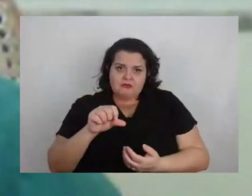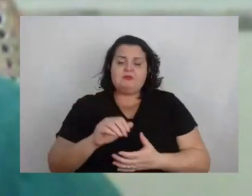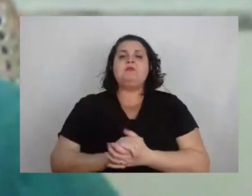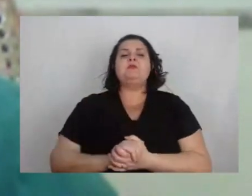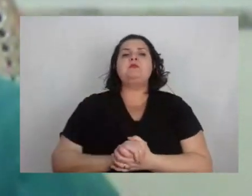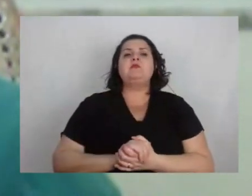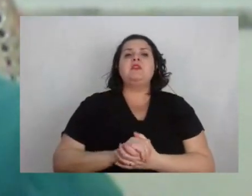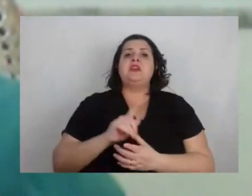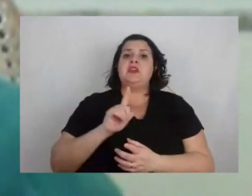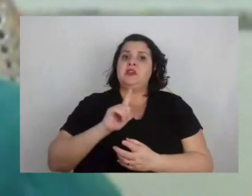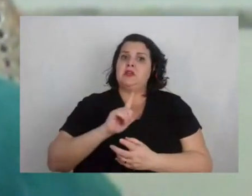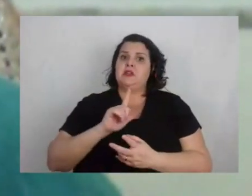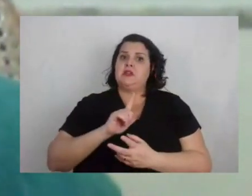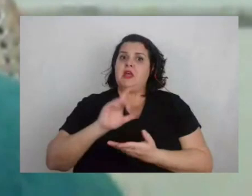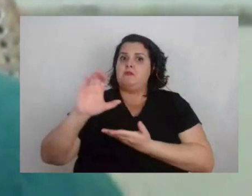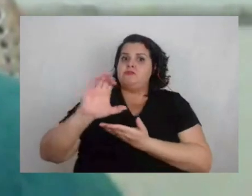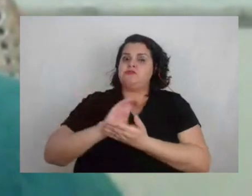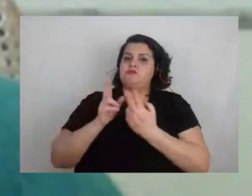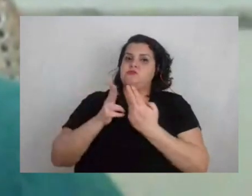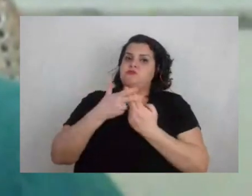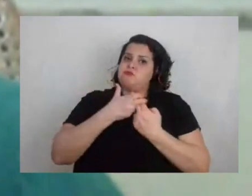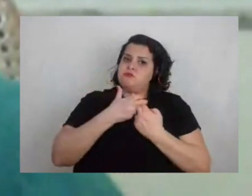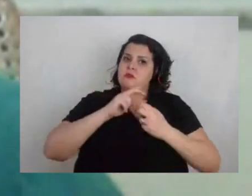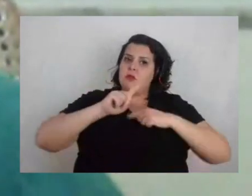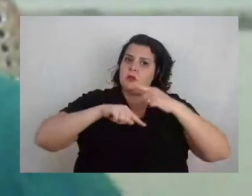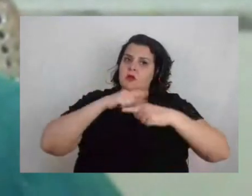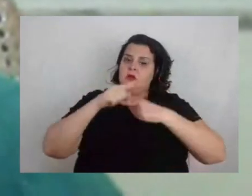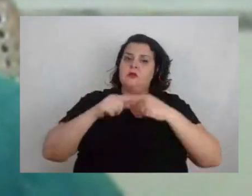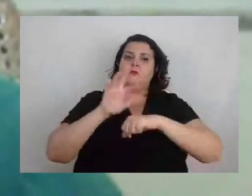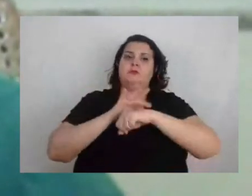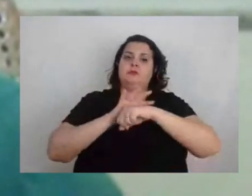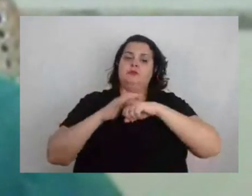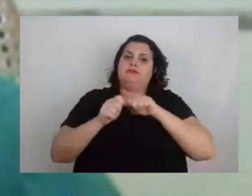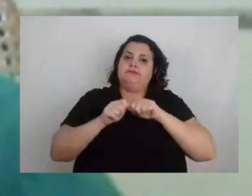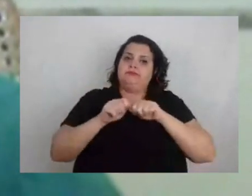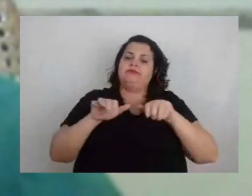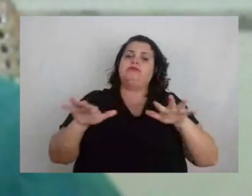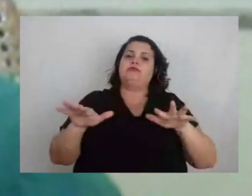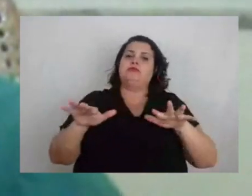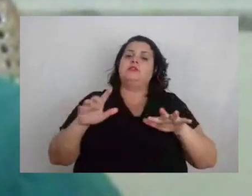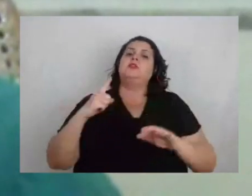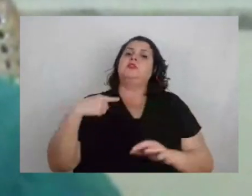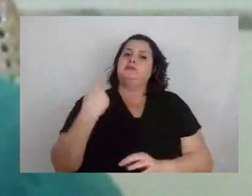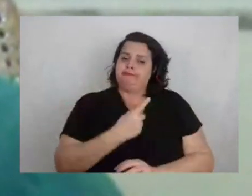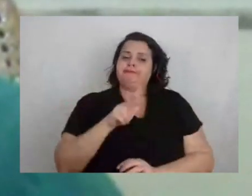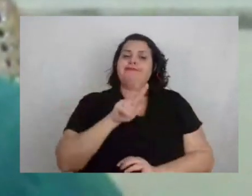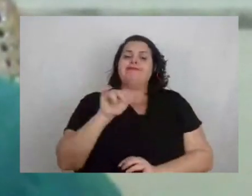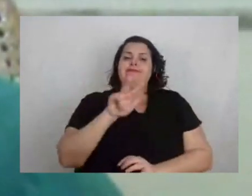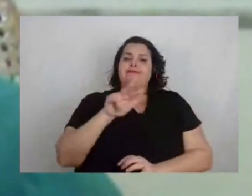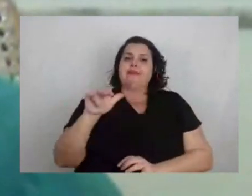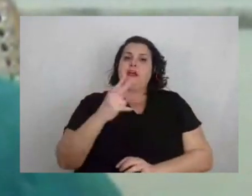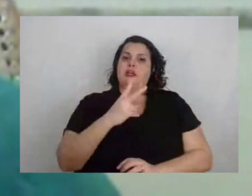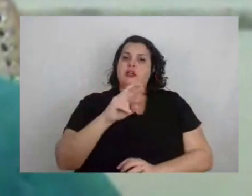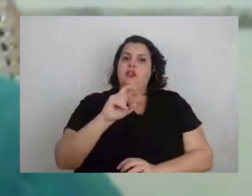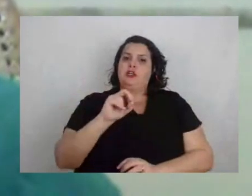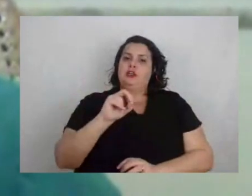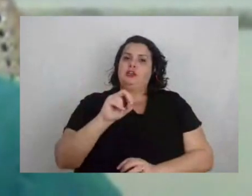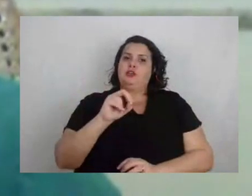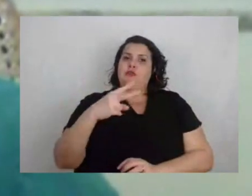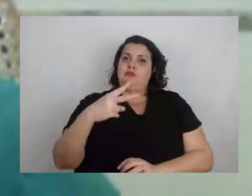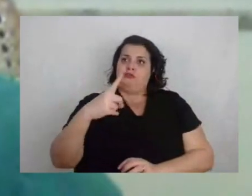pelo SUS, a partir da pandemia, nós vamos ter os valores de 2017.